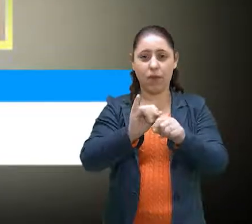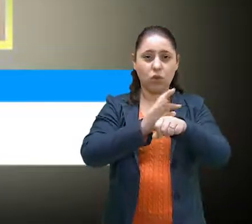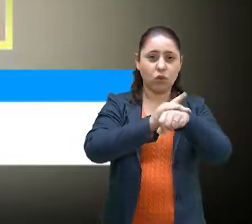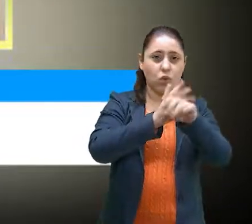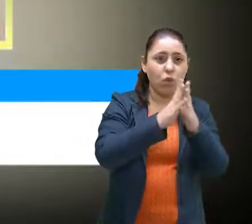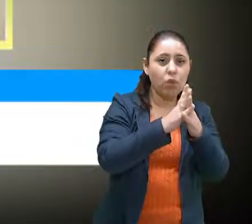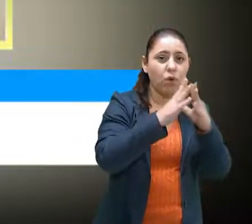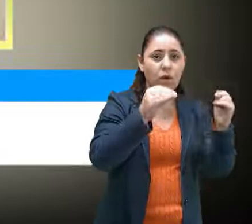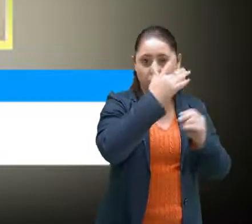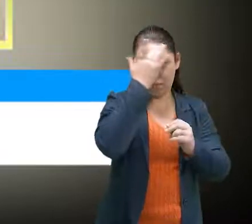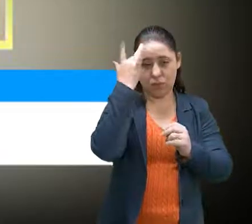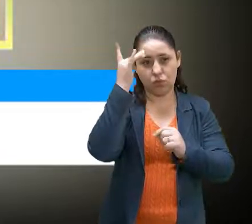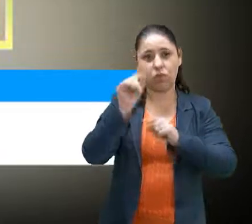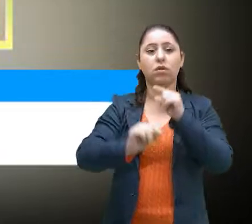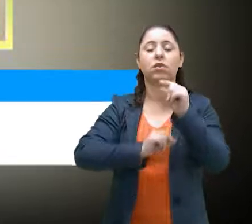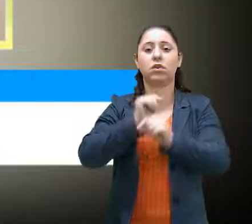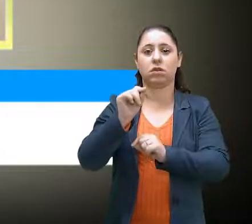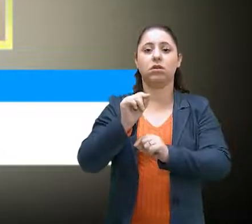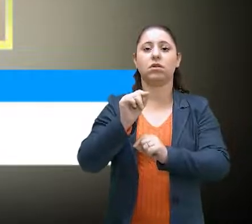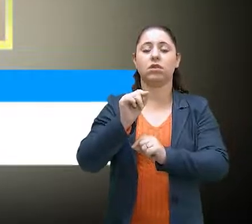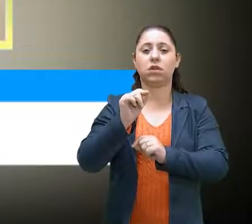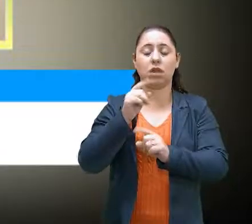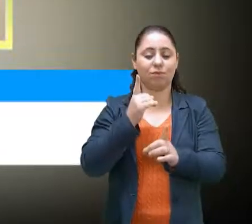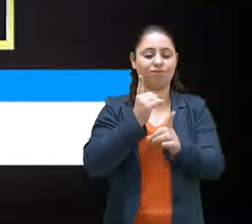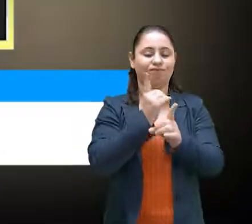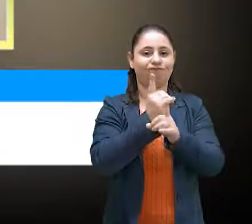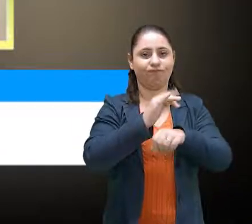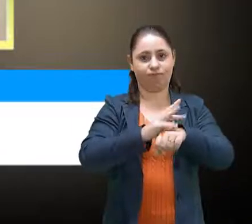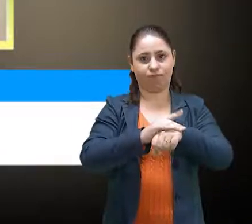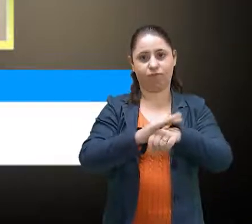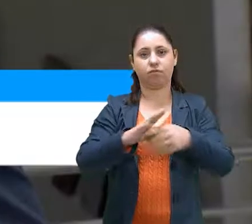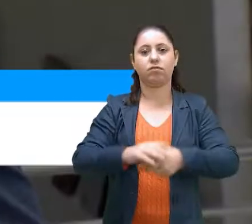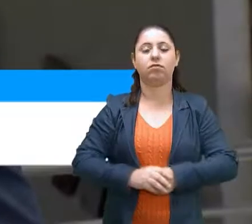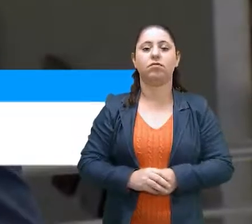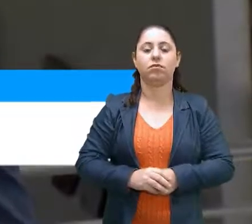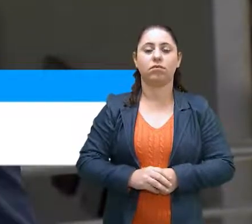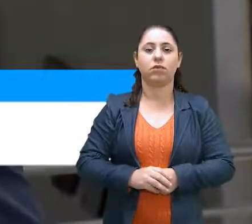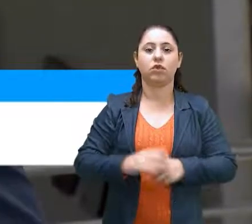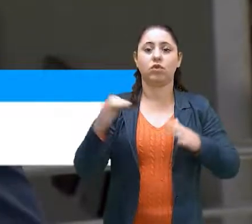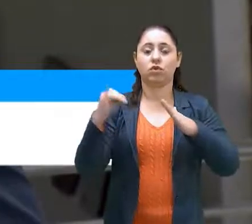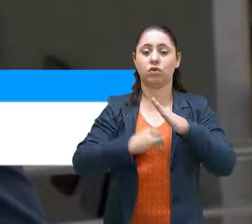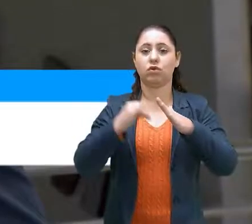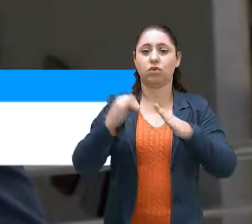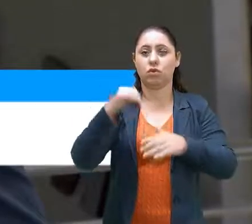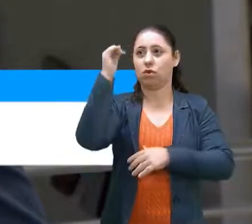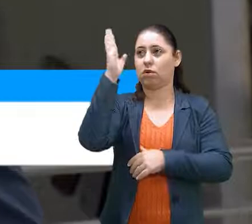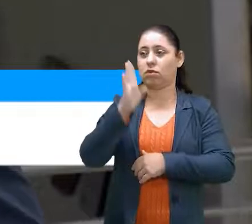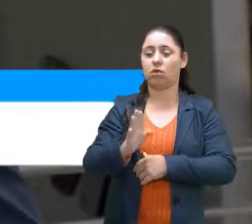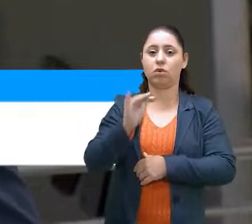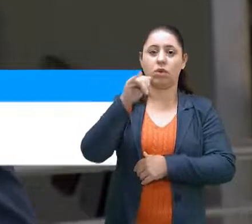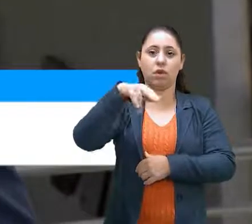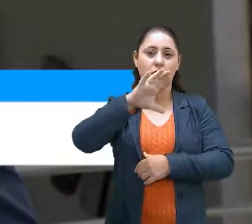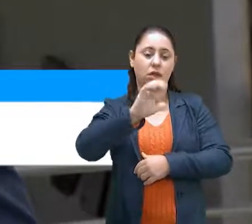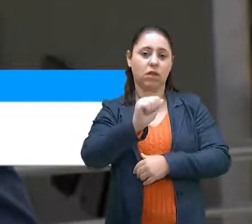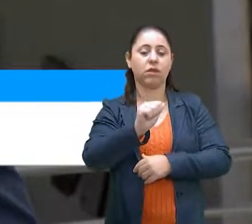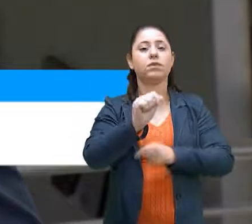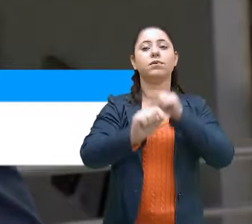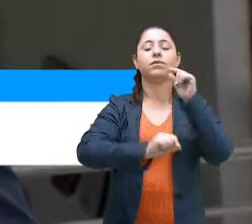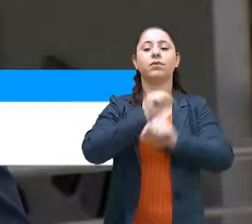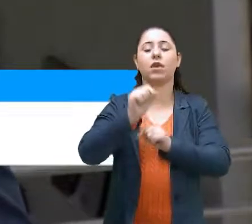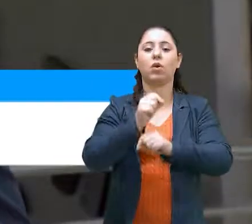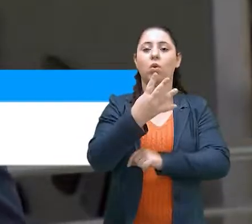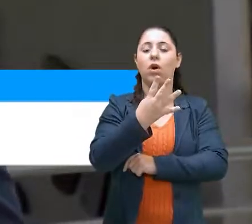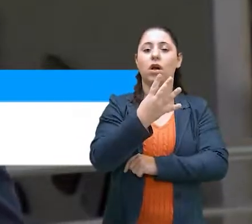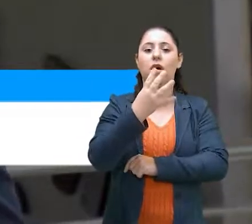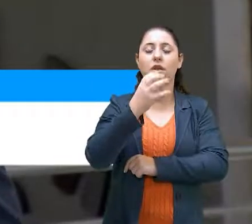poder curar as pessoas que são diagnosticadas. De acordo com o Instituto Nacional do Câncer, o INCAN, são cerca de 40